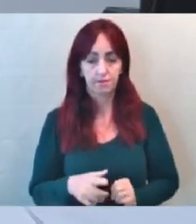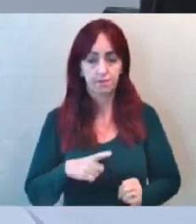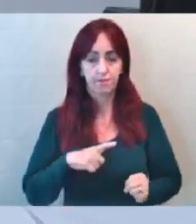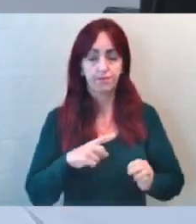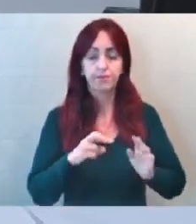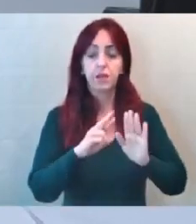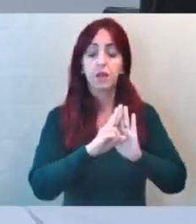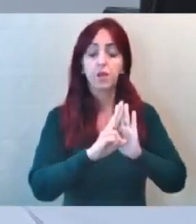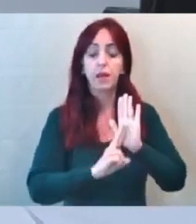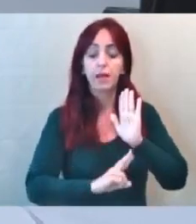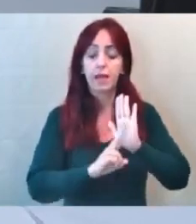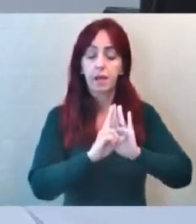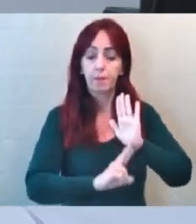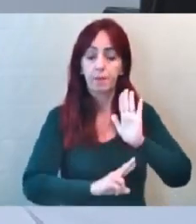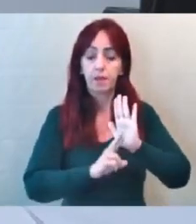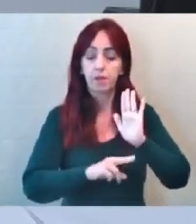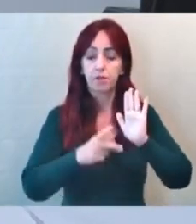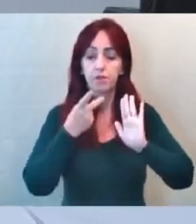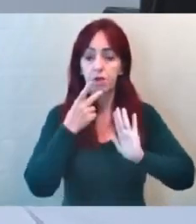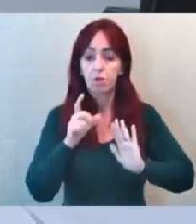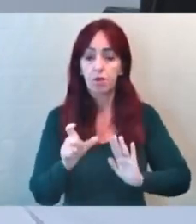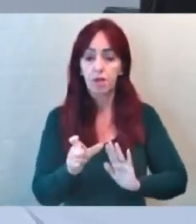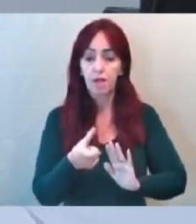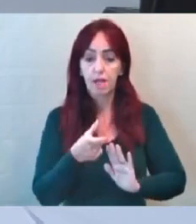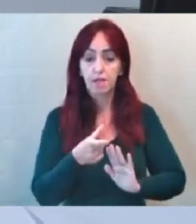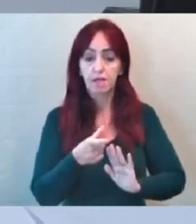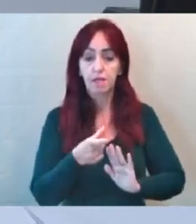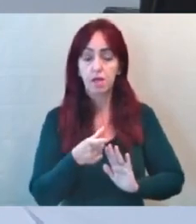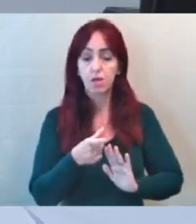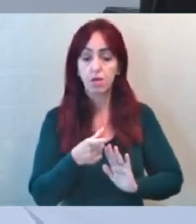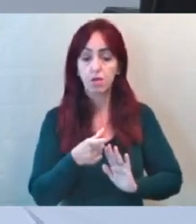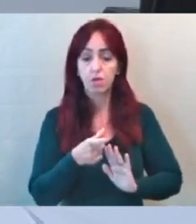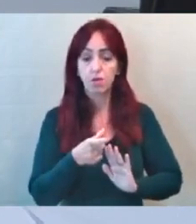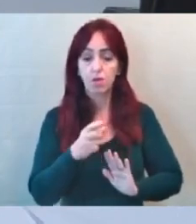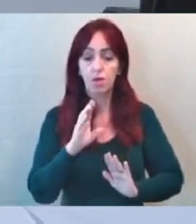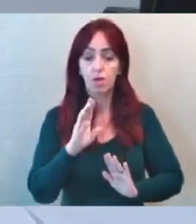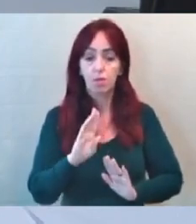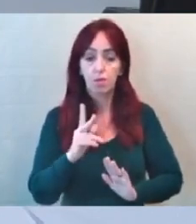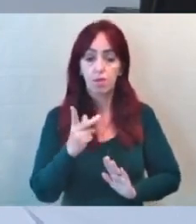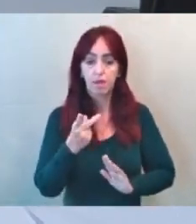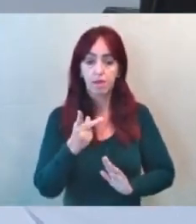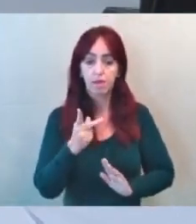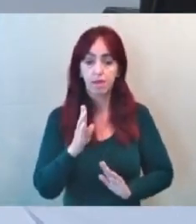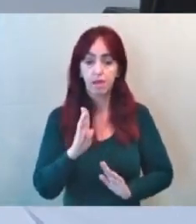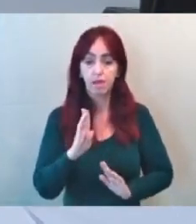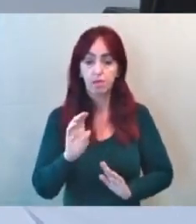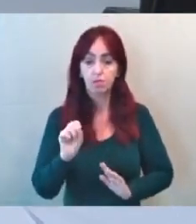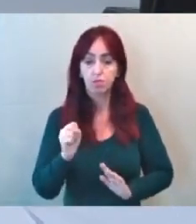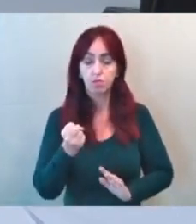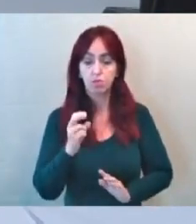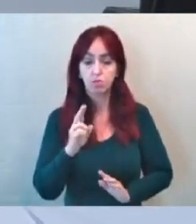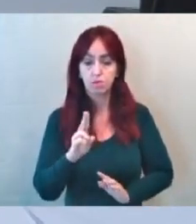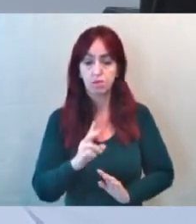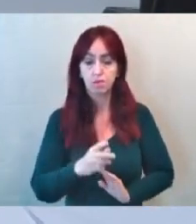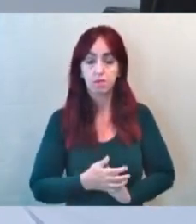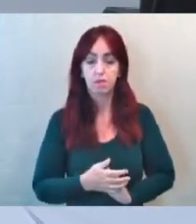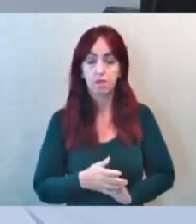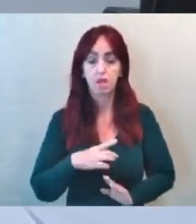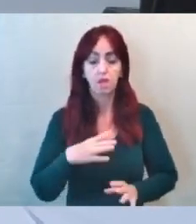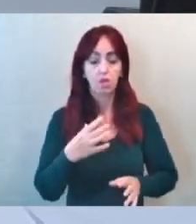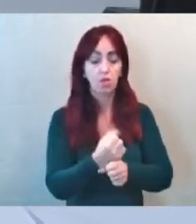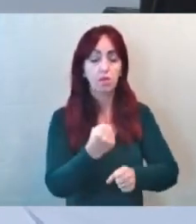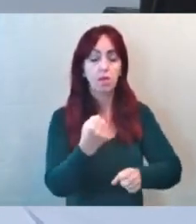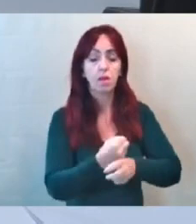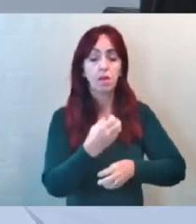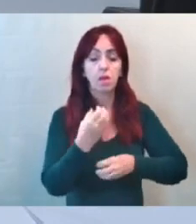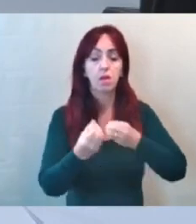Bus são contabilizados como custo do sistema convencional, porque é o Transfácio quem